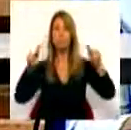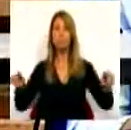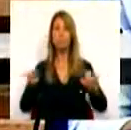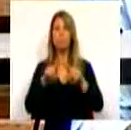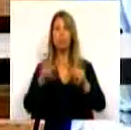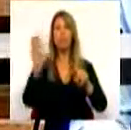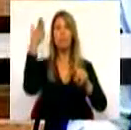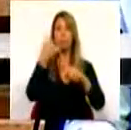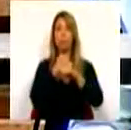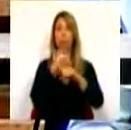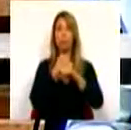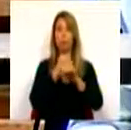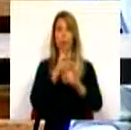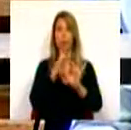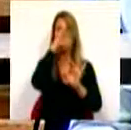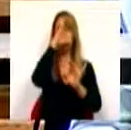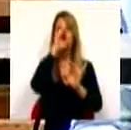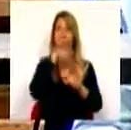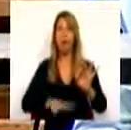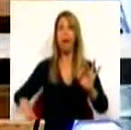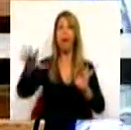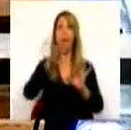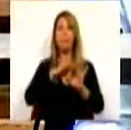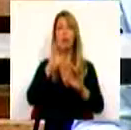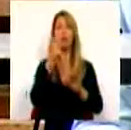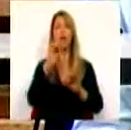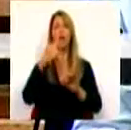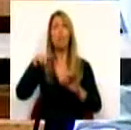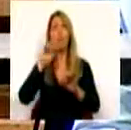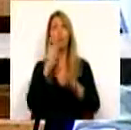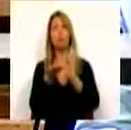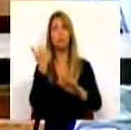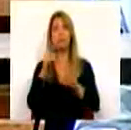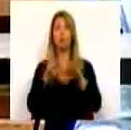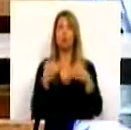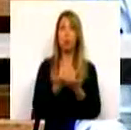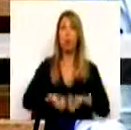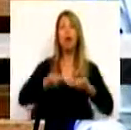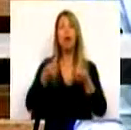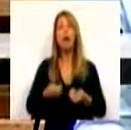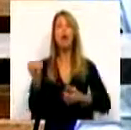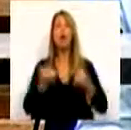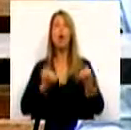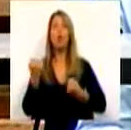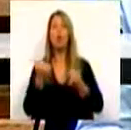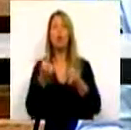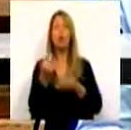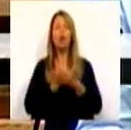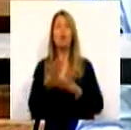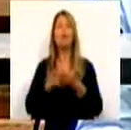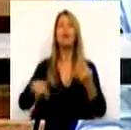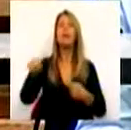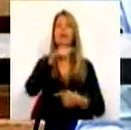pilares de ação do próprio Ministério do Ambiente, onde a descarbonização da sociedade, a aposta na economia circular e agora reescrito